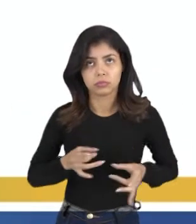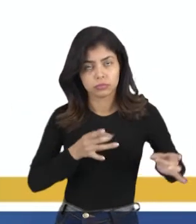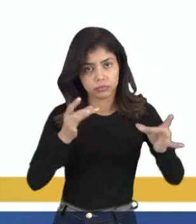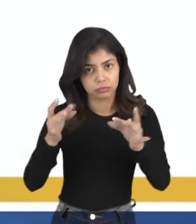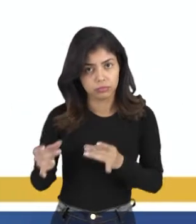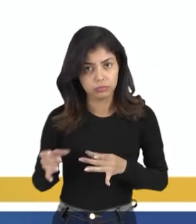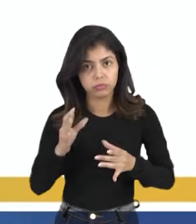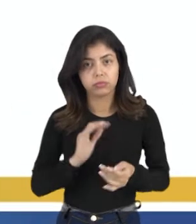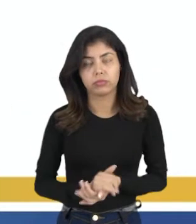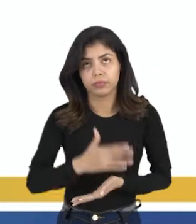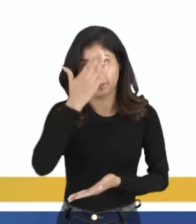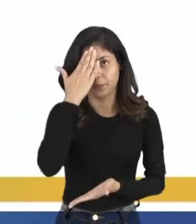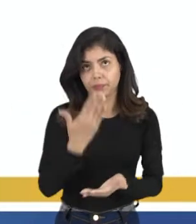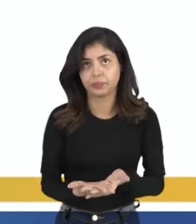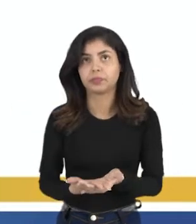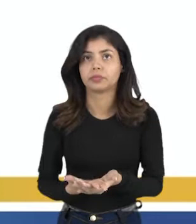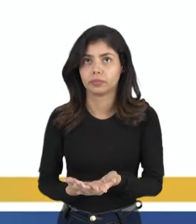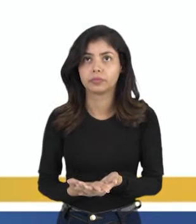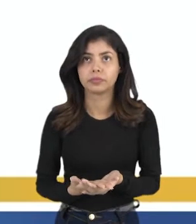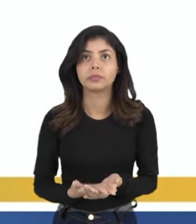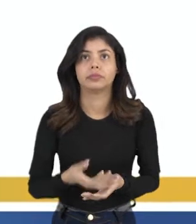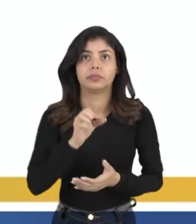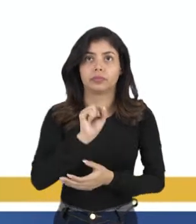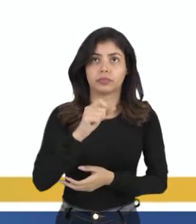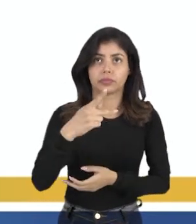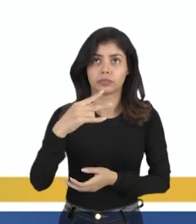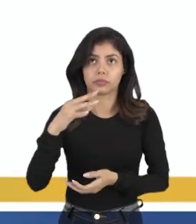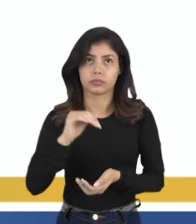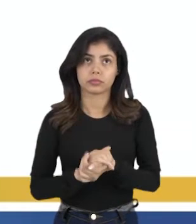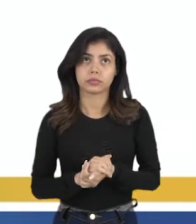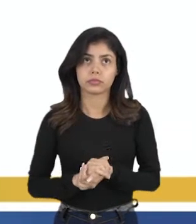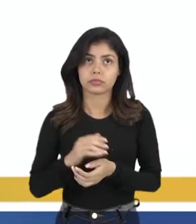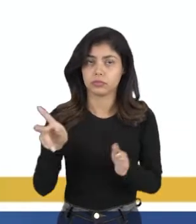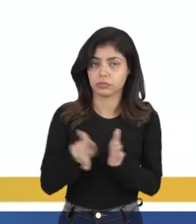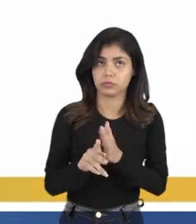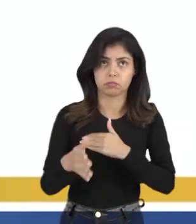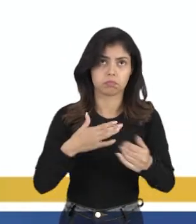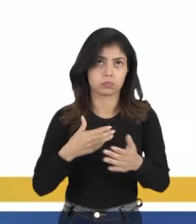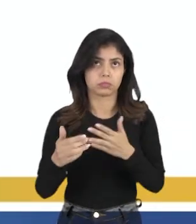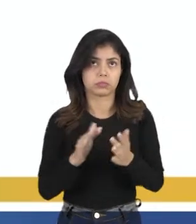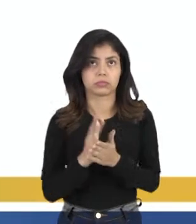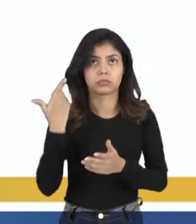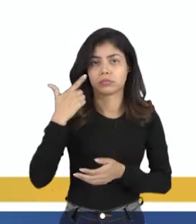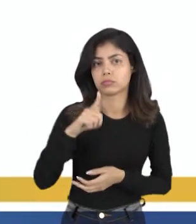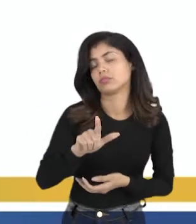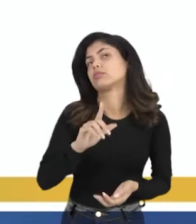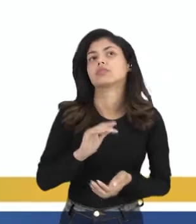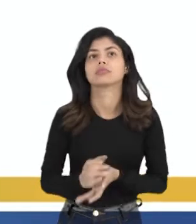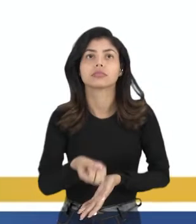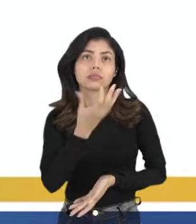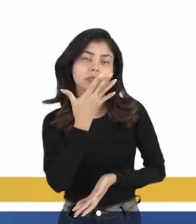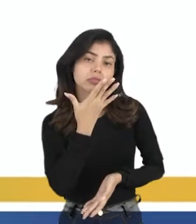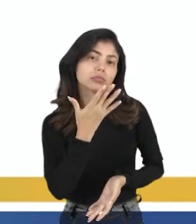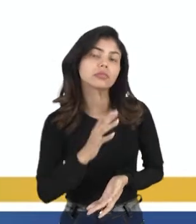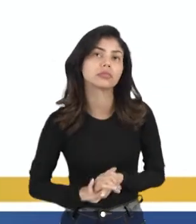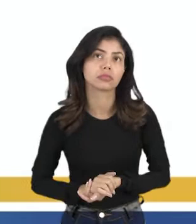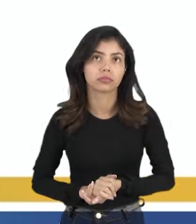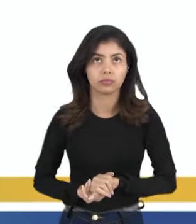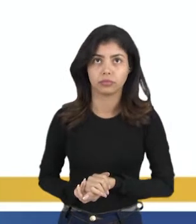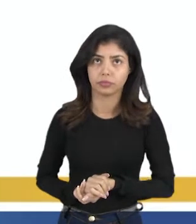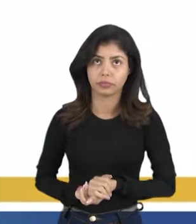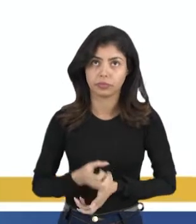em parte pelo mercado acreditar que, em posse de uma máquina, qualquer um conseguiria criar